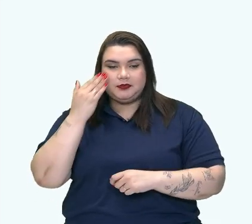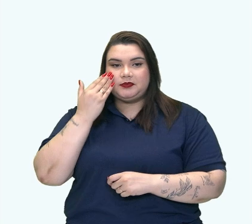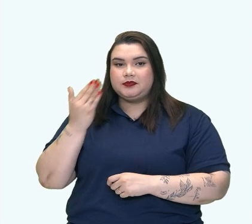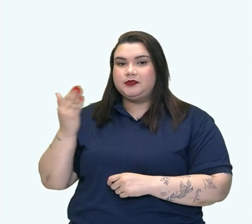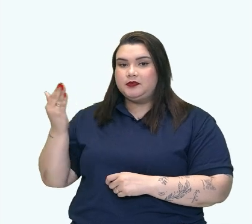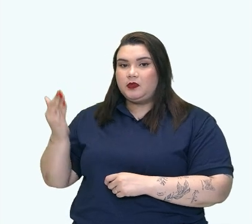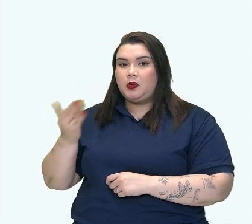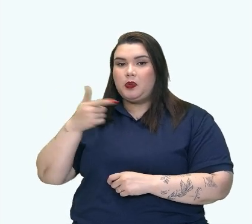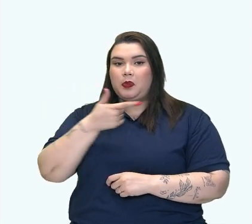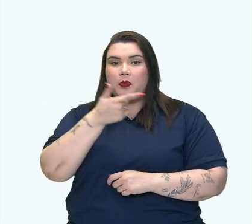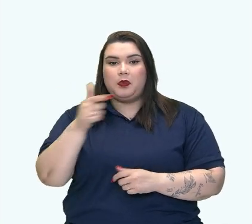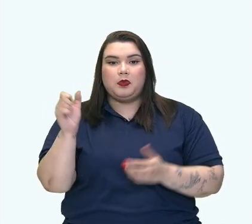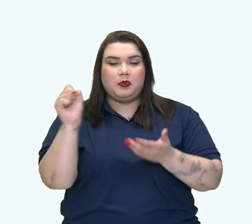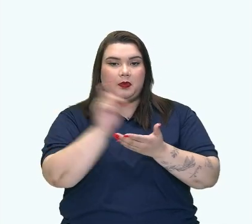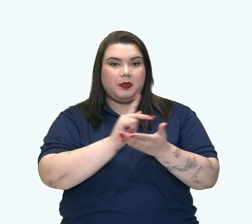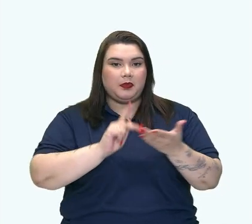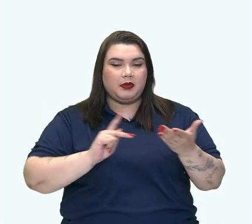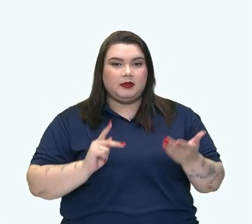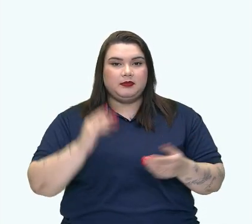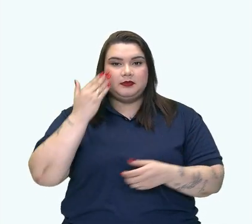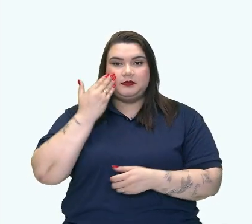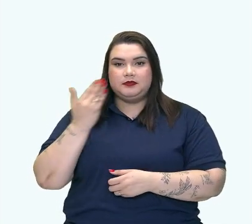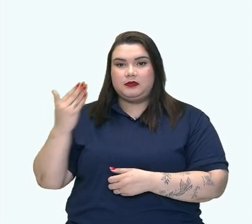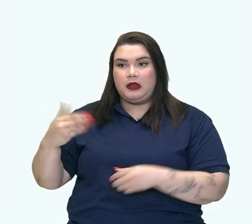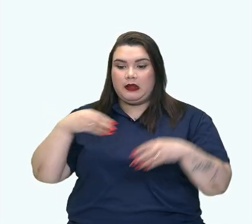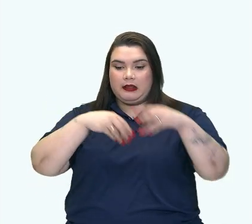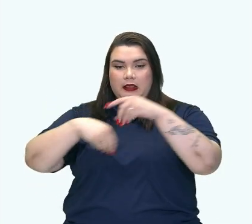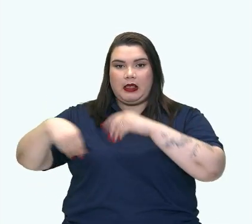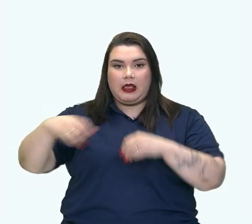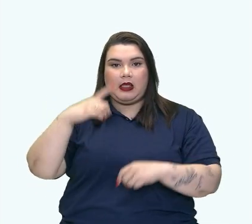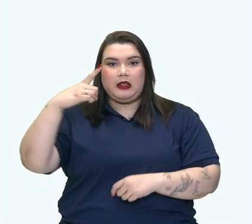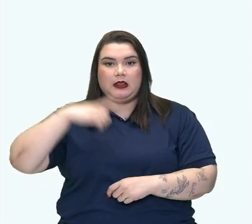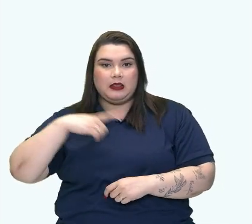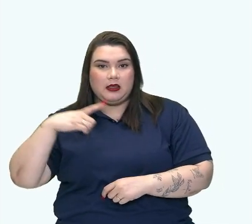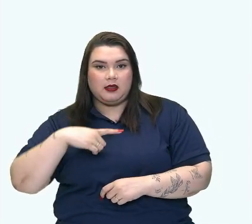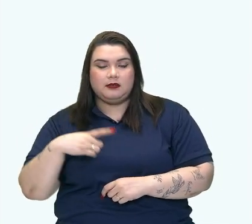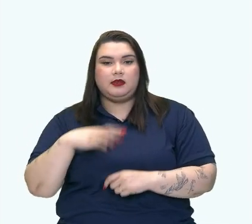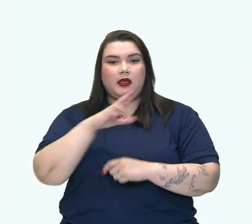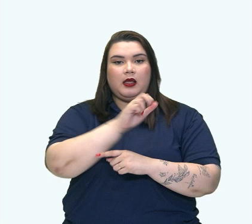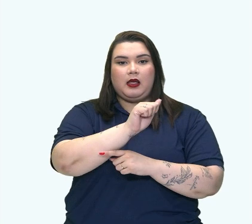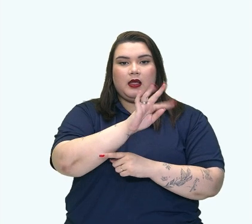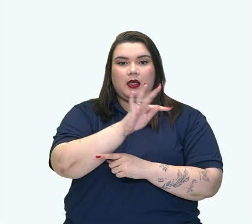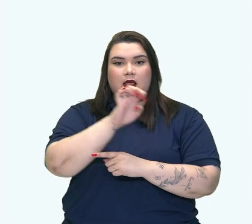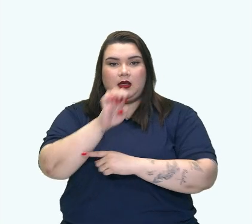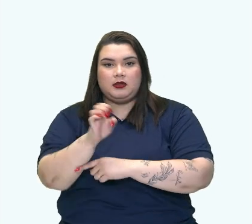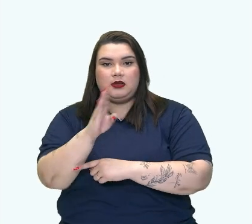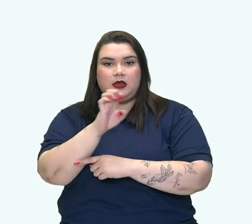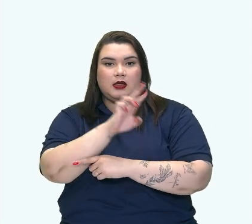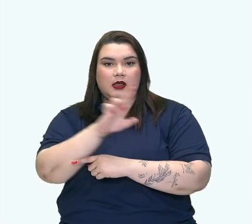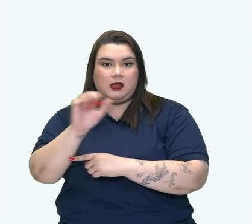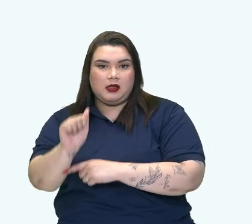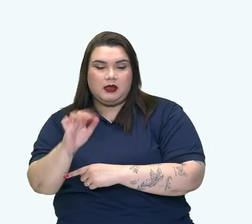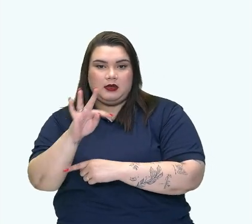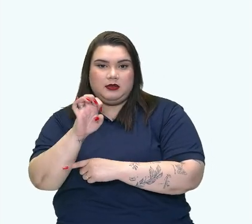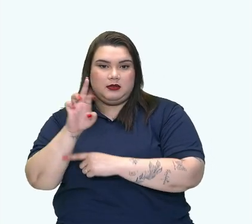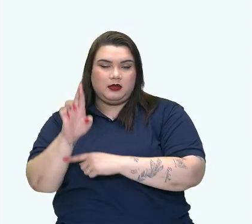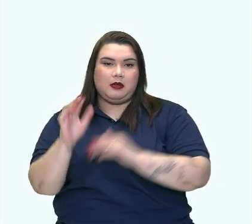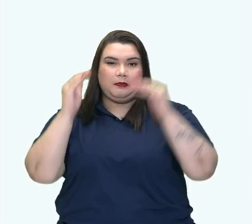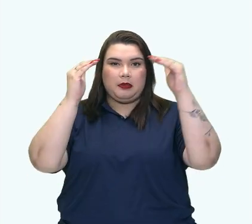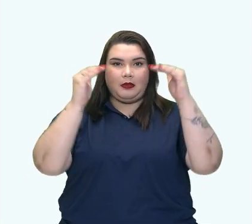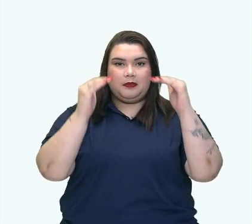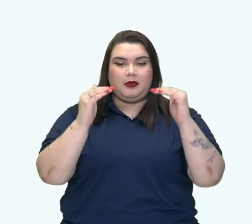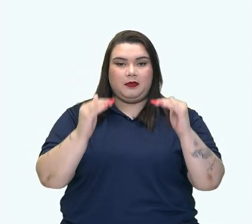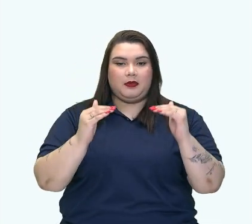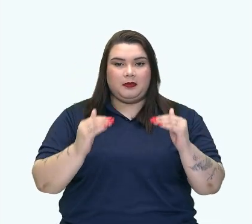tem esse outro poema, Ra, terra, ter, hat, erra, ter, hat, ter, rater, rater,